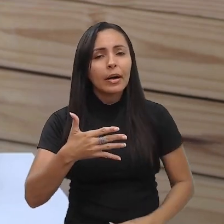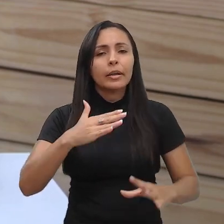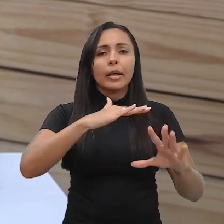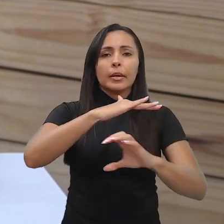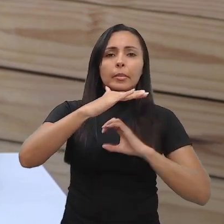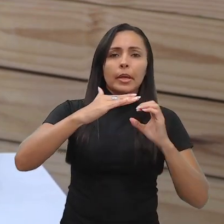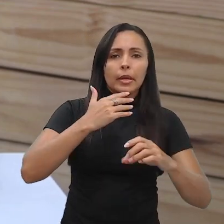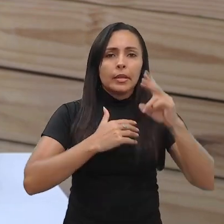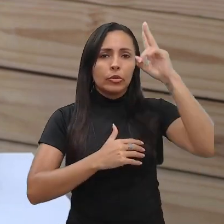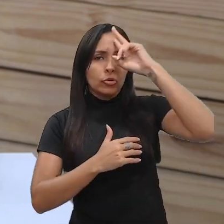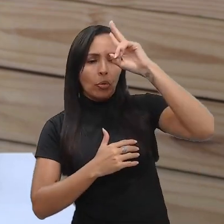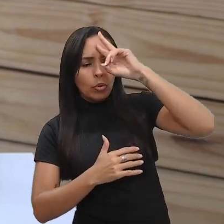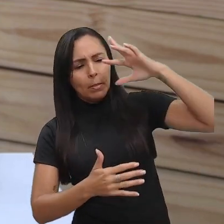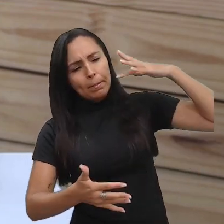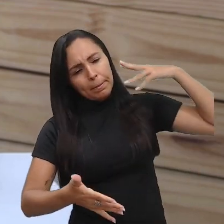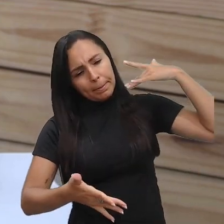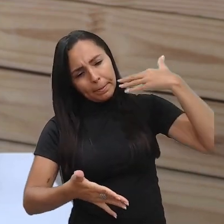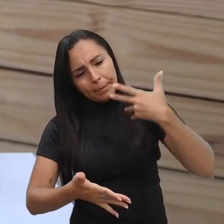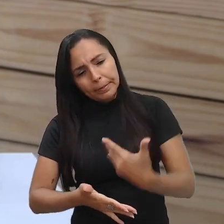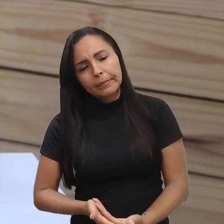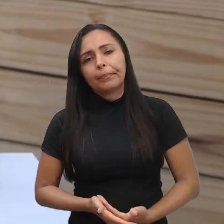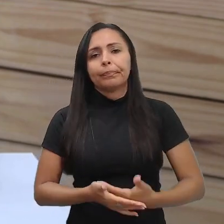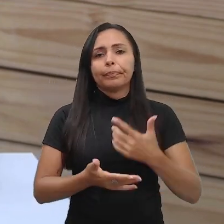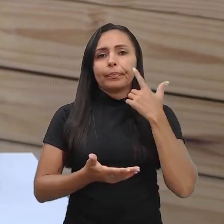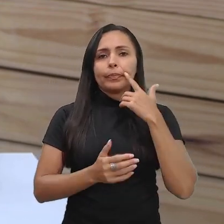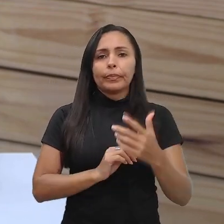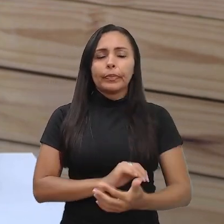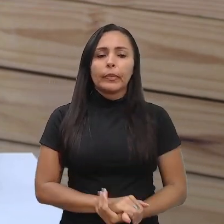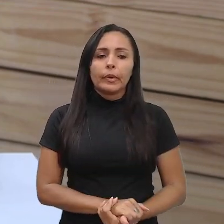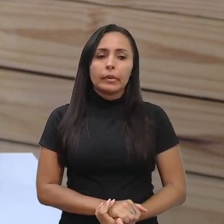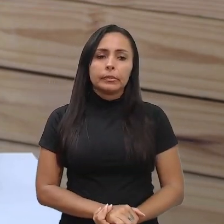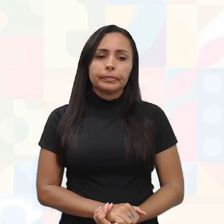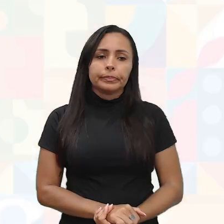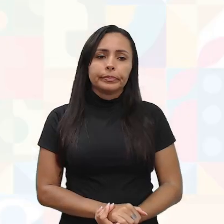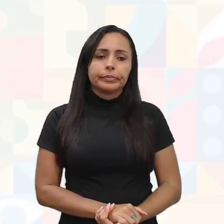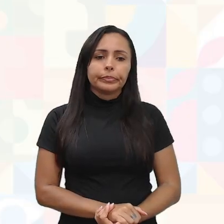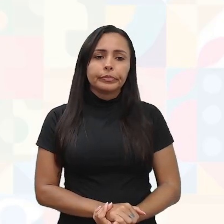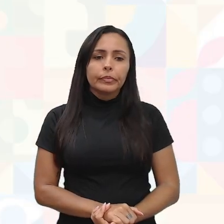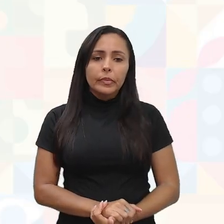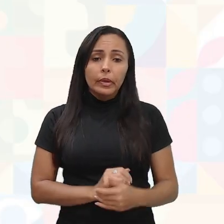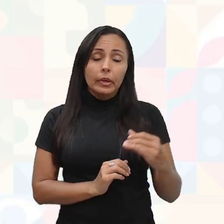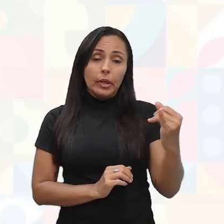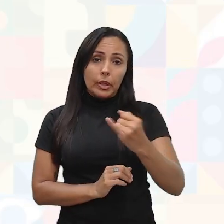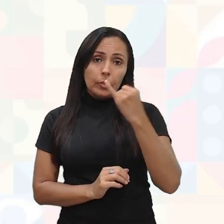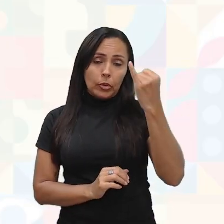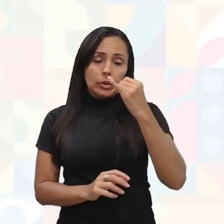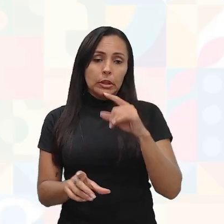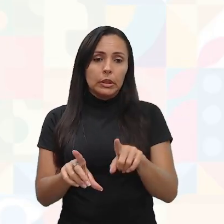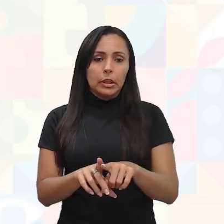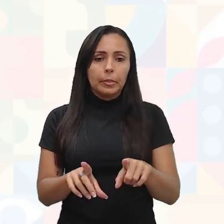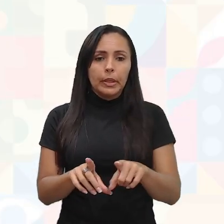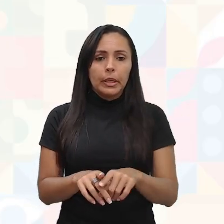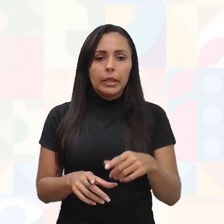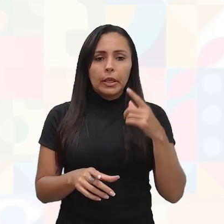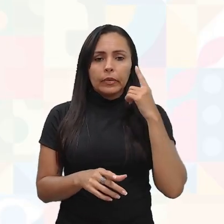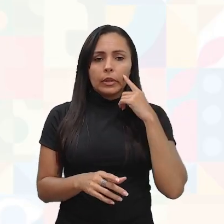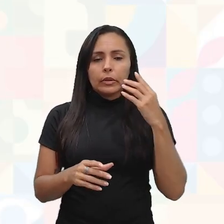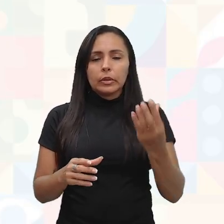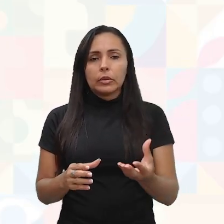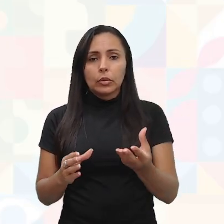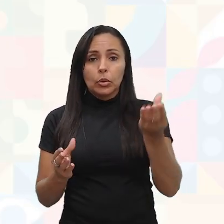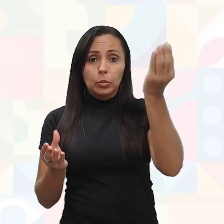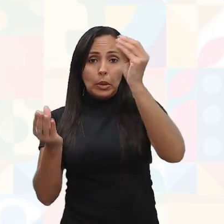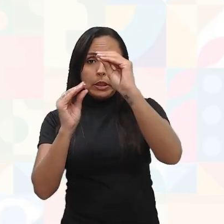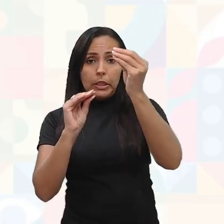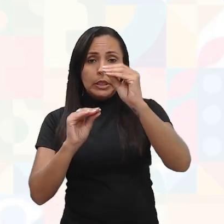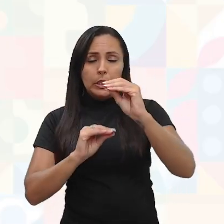né? Toda aquela situação ali do quem somos. É interessante também trazer uma página de galeria ou